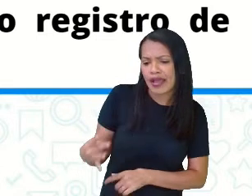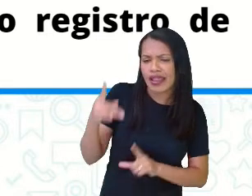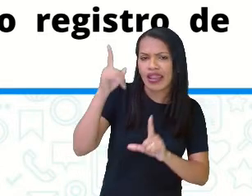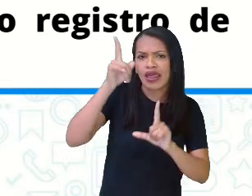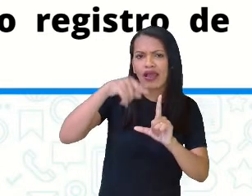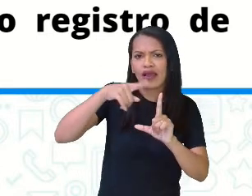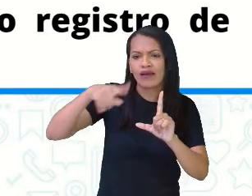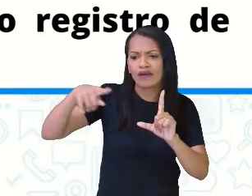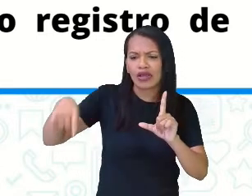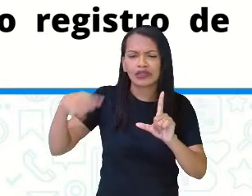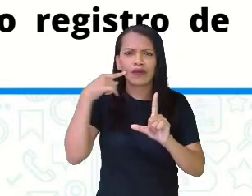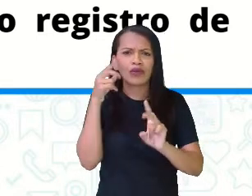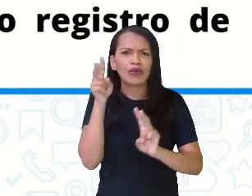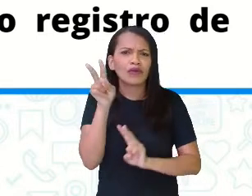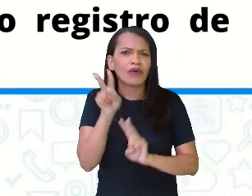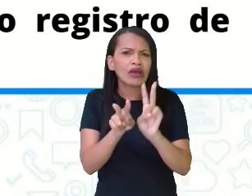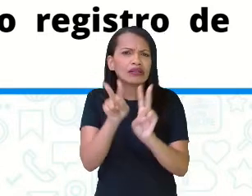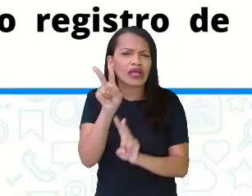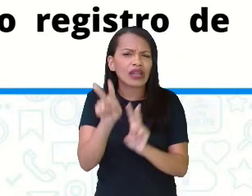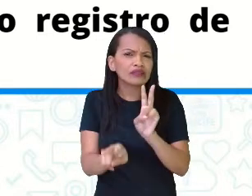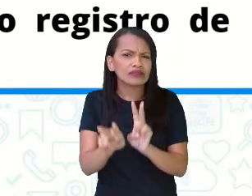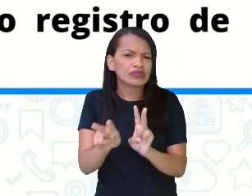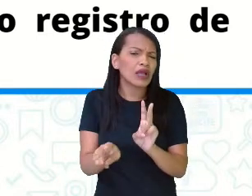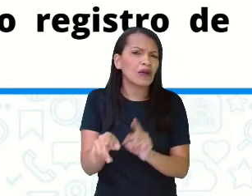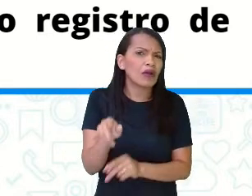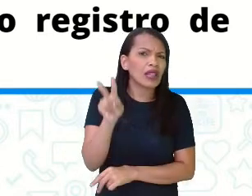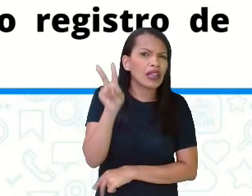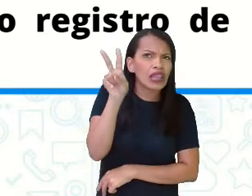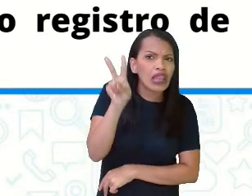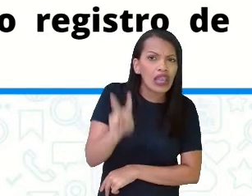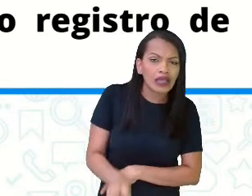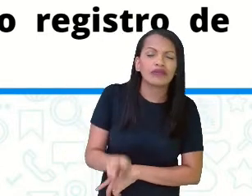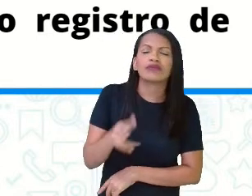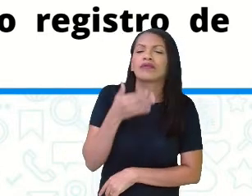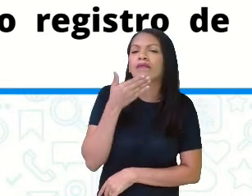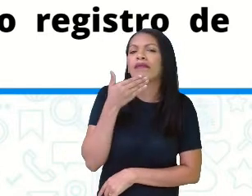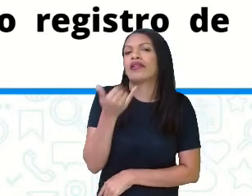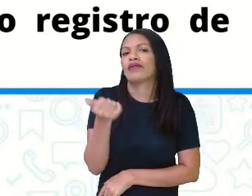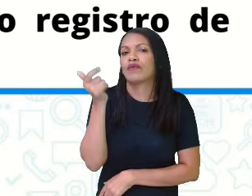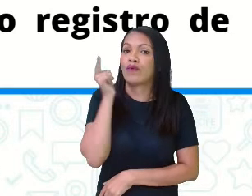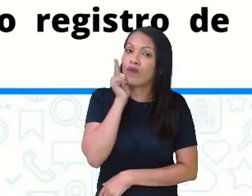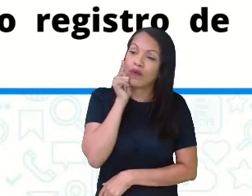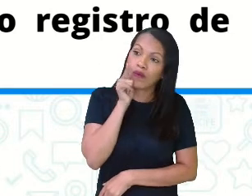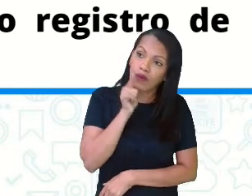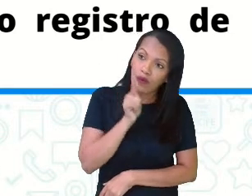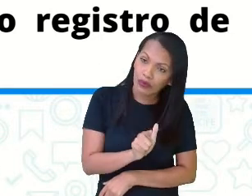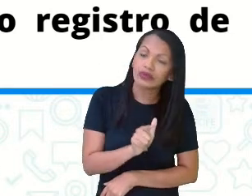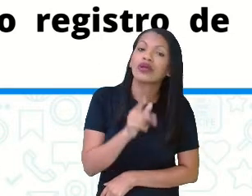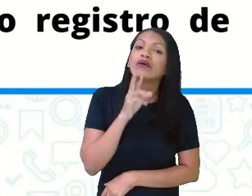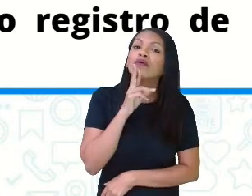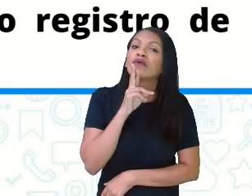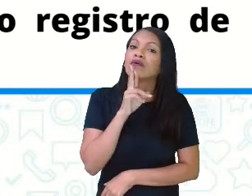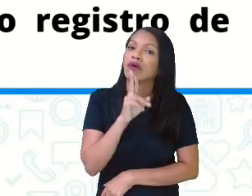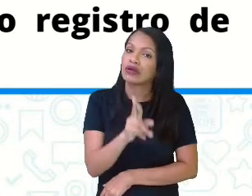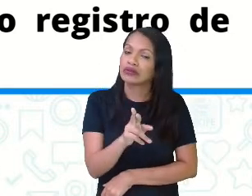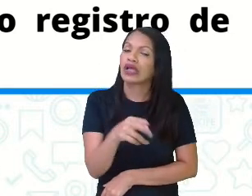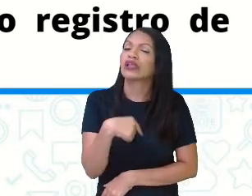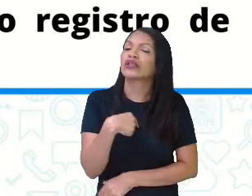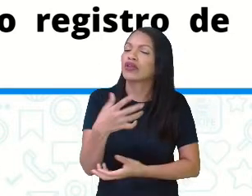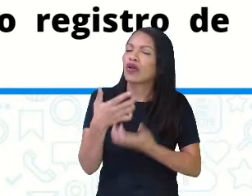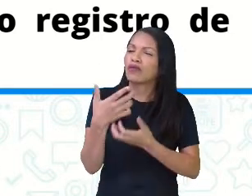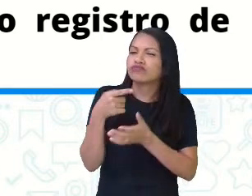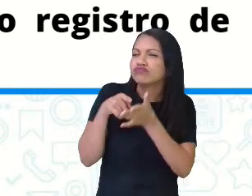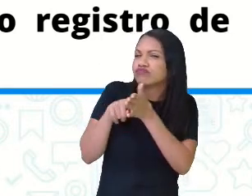ele serve para que eu faça uma leitura mais tranquila do que eu consegui, dos resultados que eu obtive a